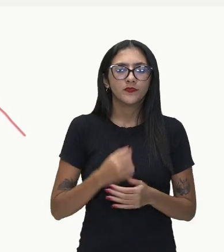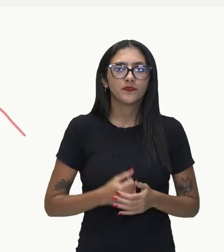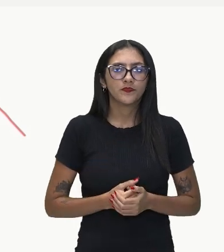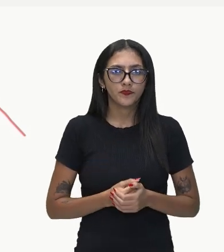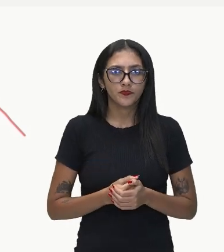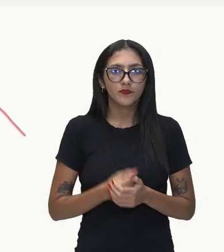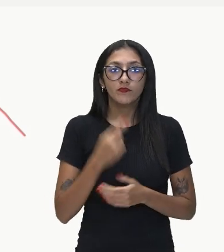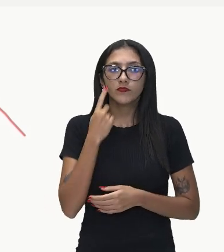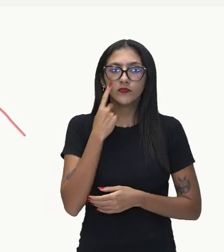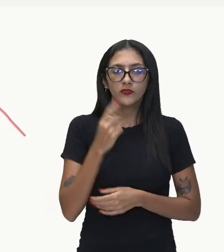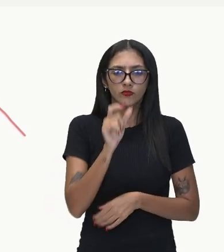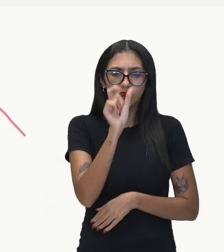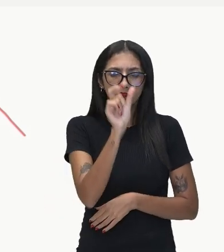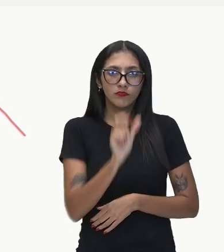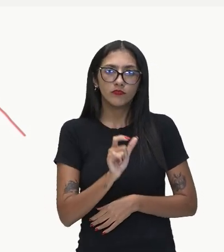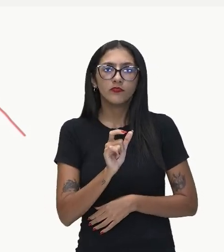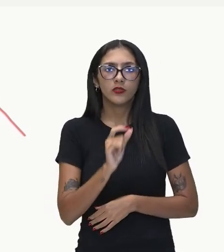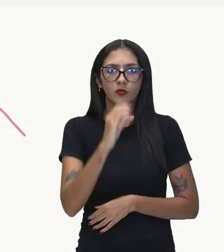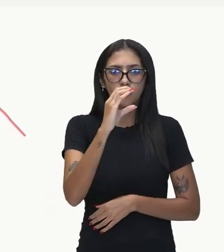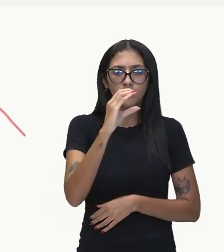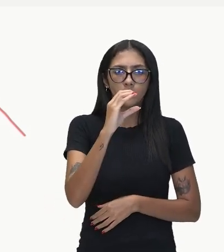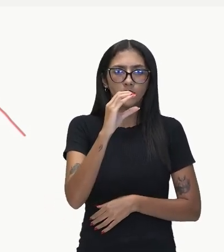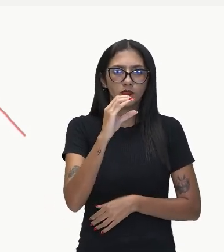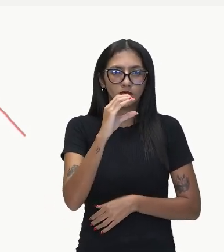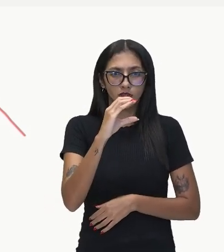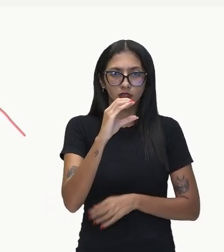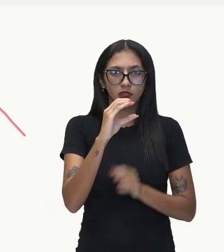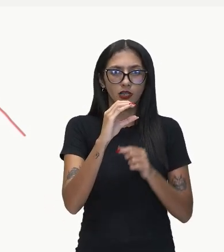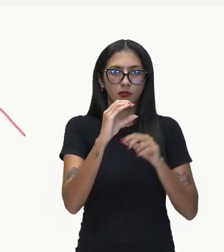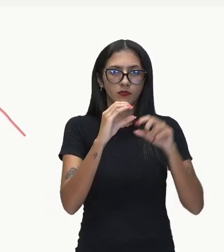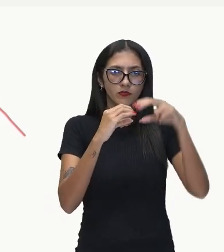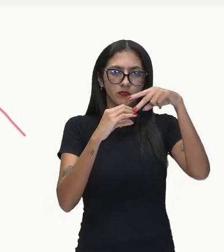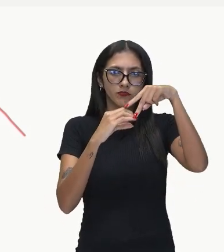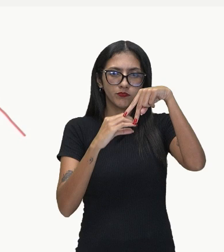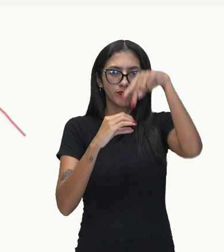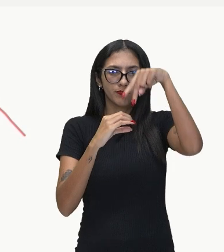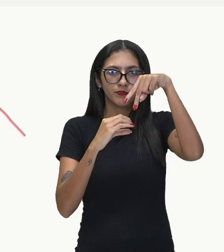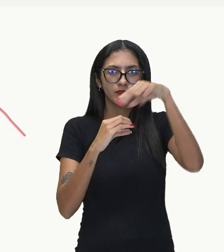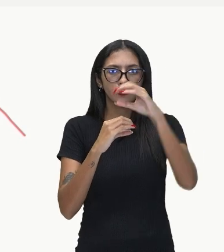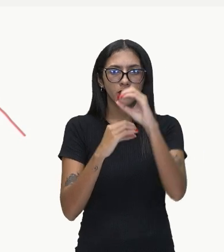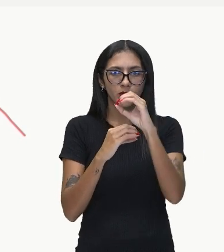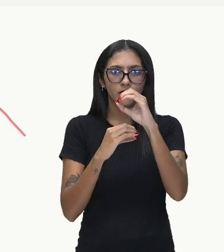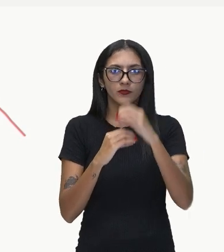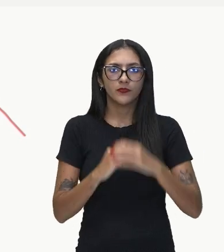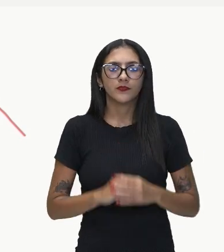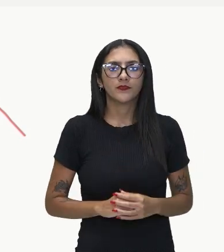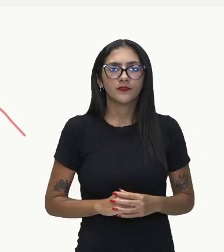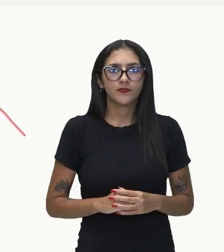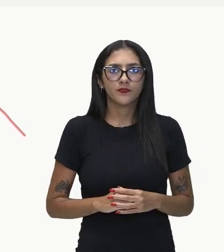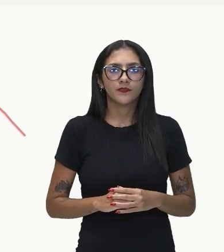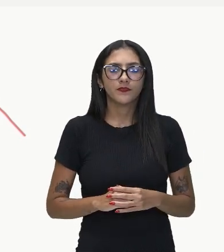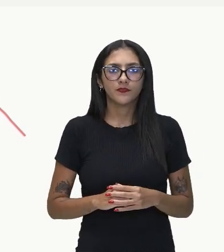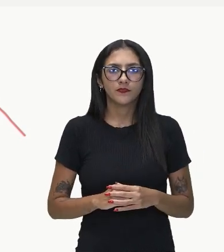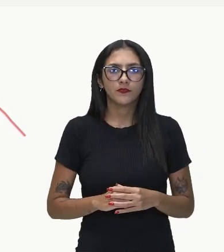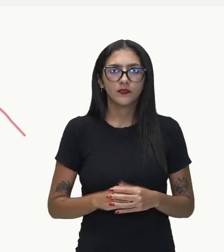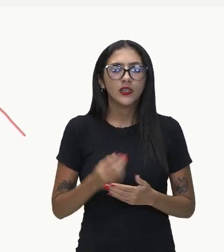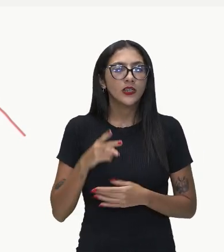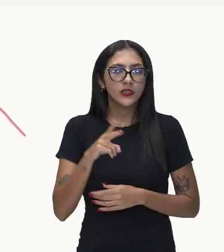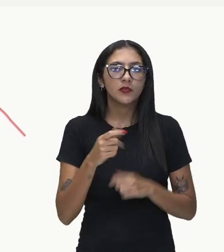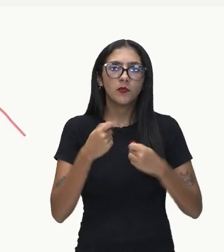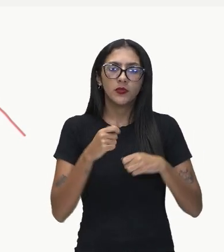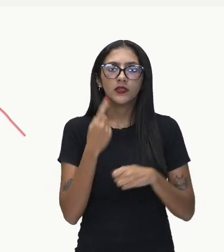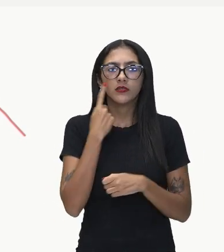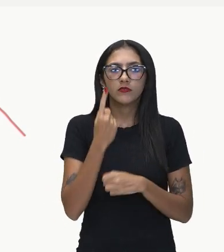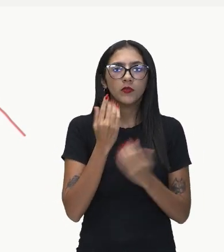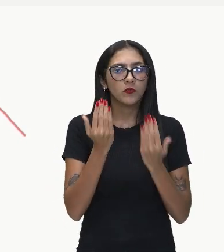grupo dela, né? Que é a carbonila, tá? Toda vez começa assim